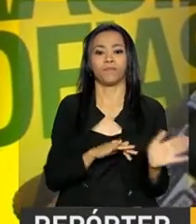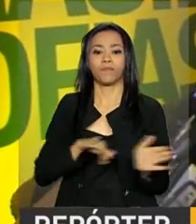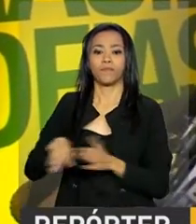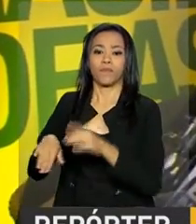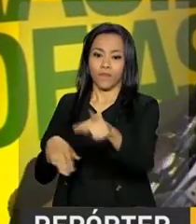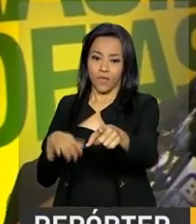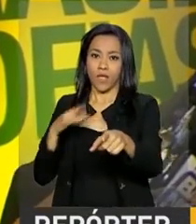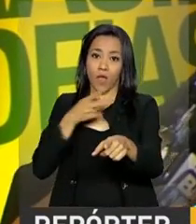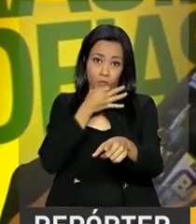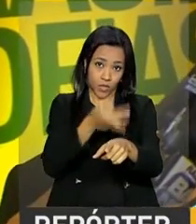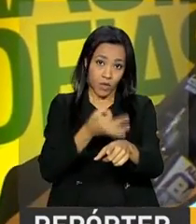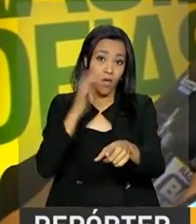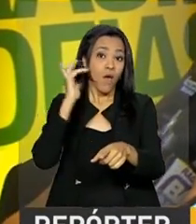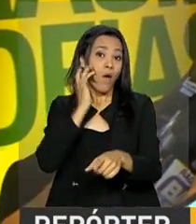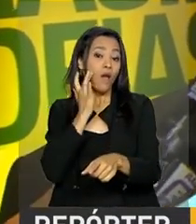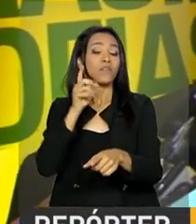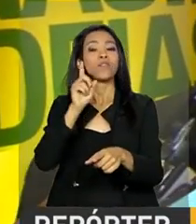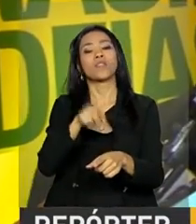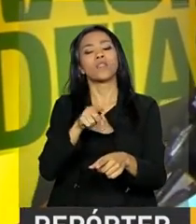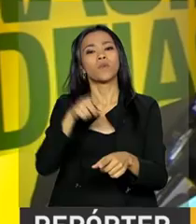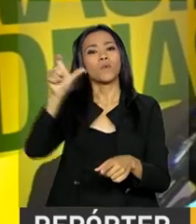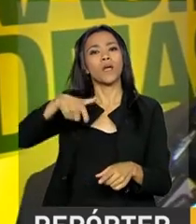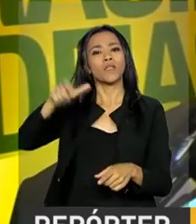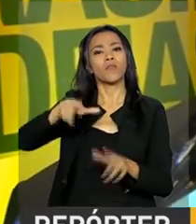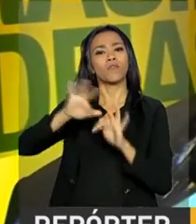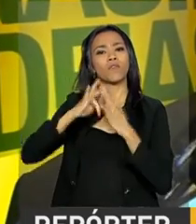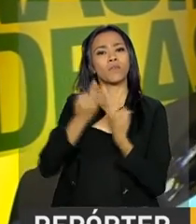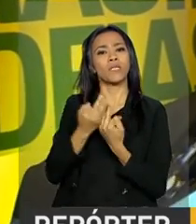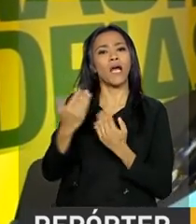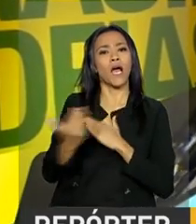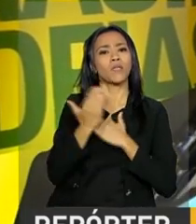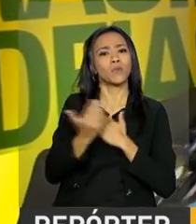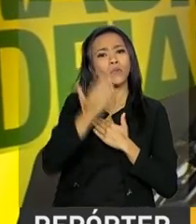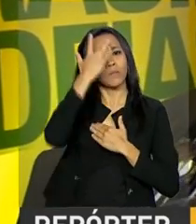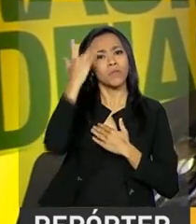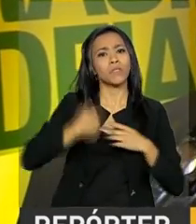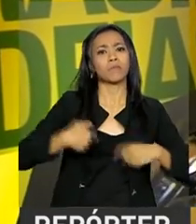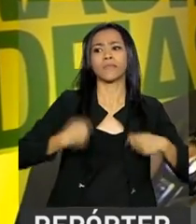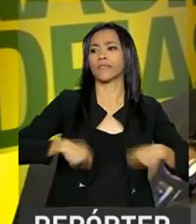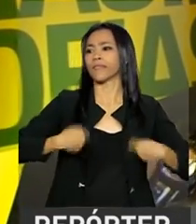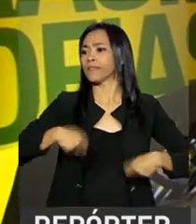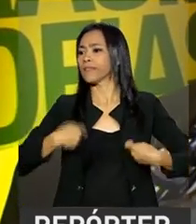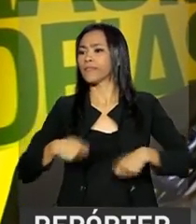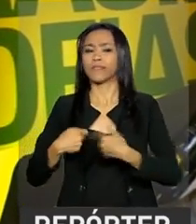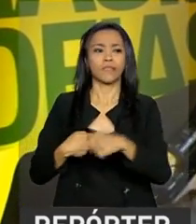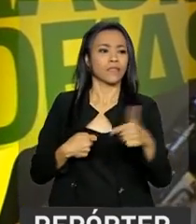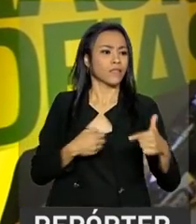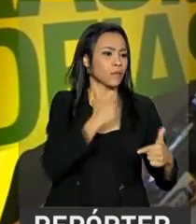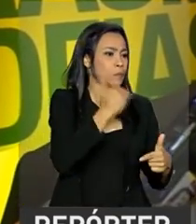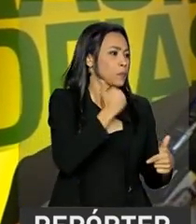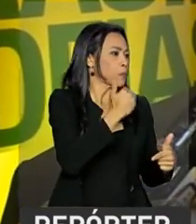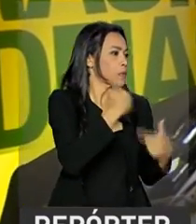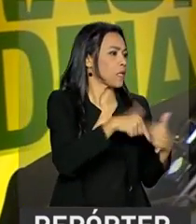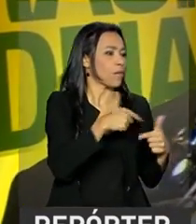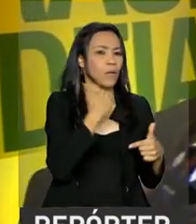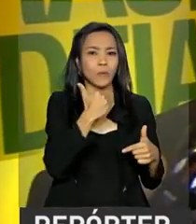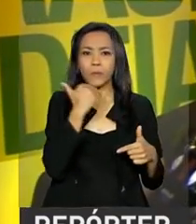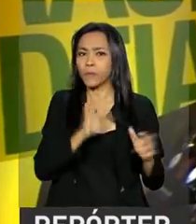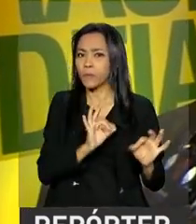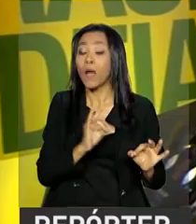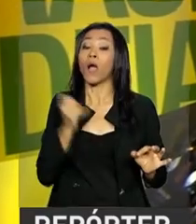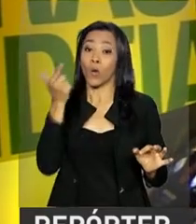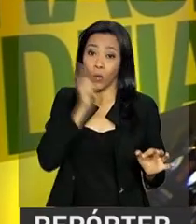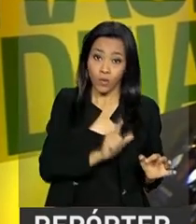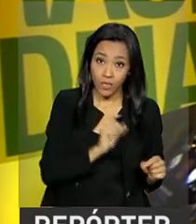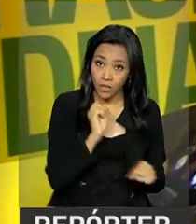é um instrumento de manter as pessoas no momento que elas mais precisam, no momento que elas não têm oportunidade de trabalho. Se ela consegue um